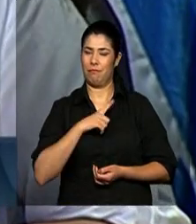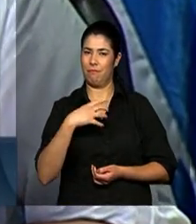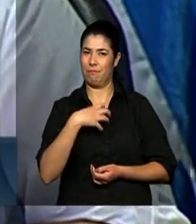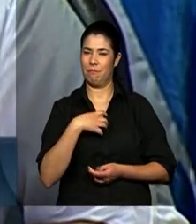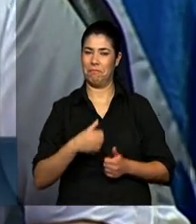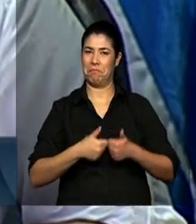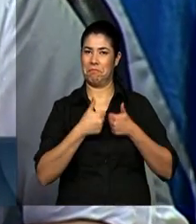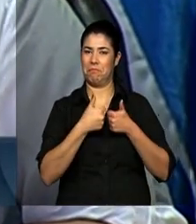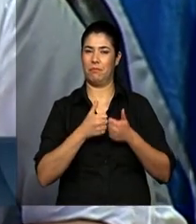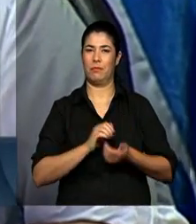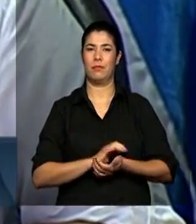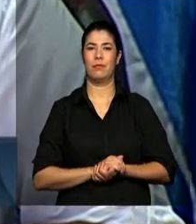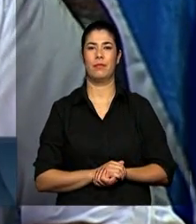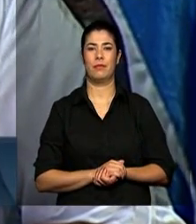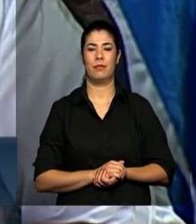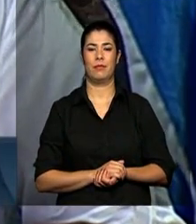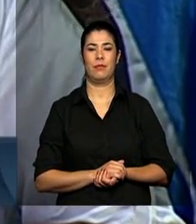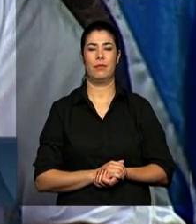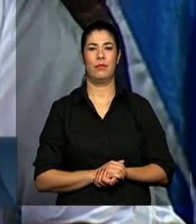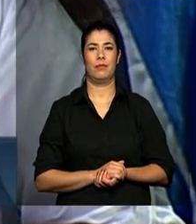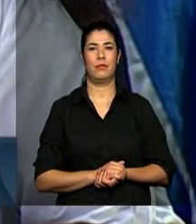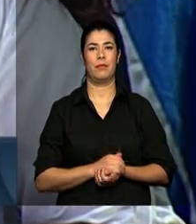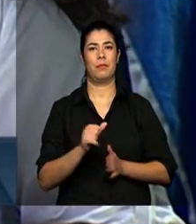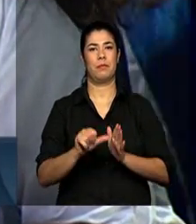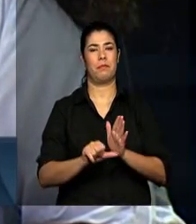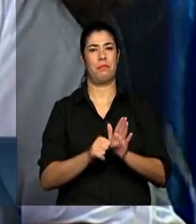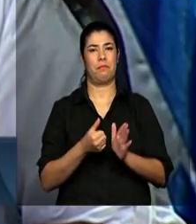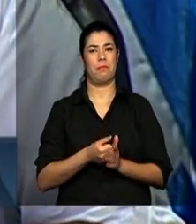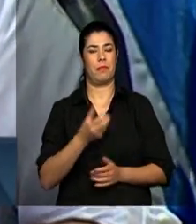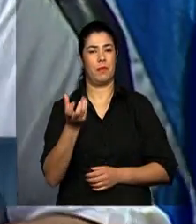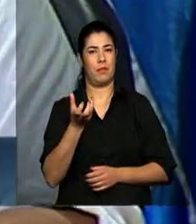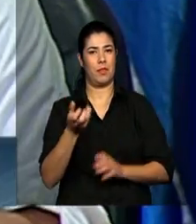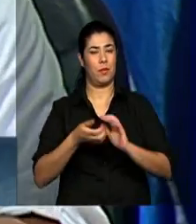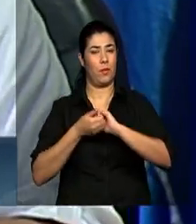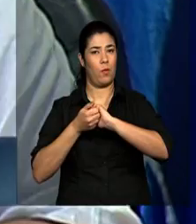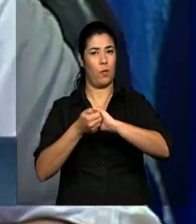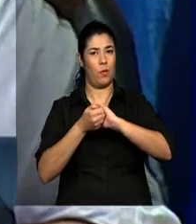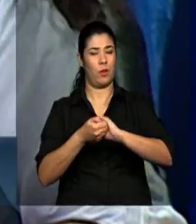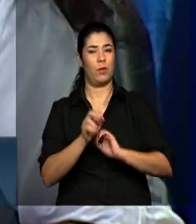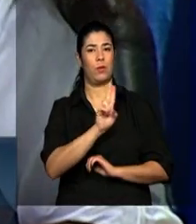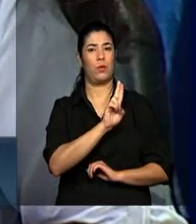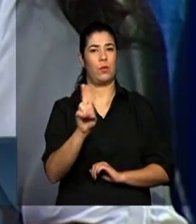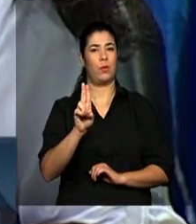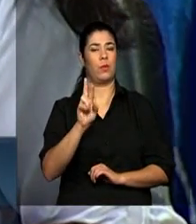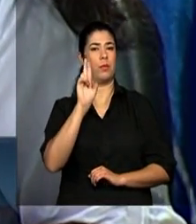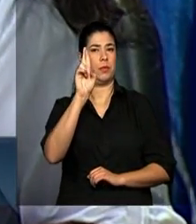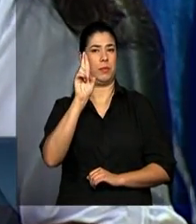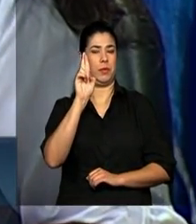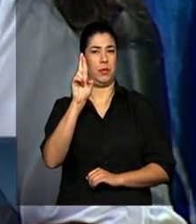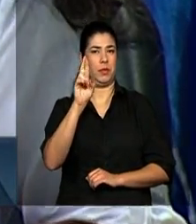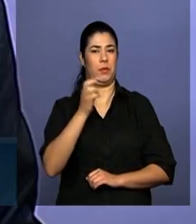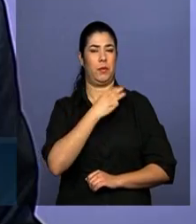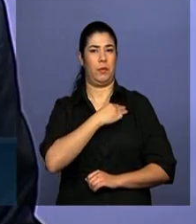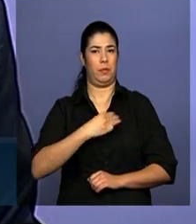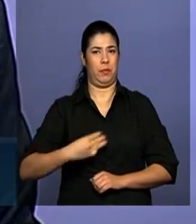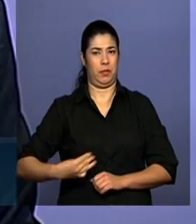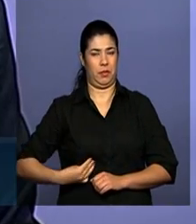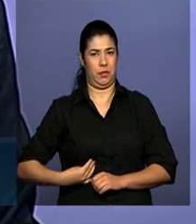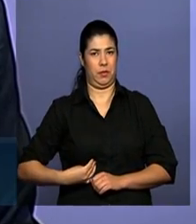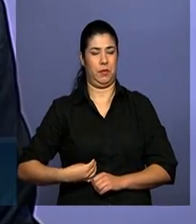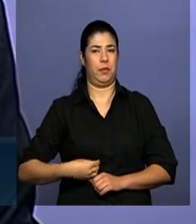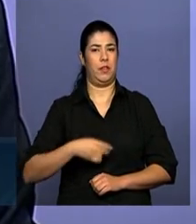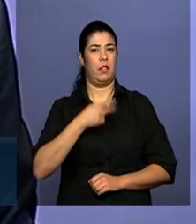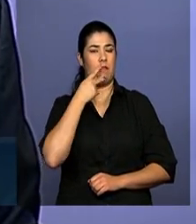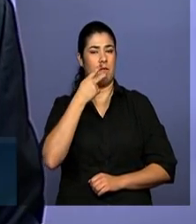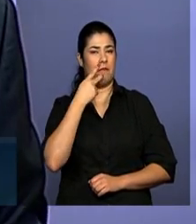Significativamente. Eu queria aqui saudar, em nome do nosso ministro, dizer aqui da